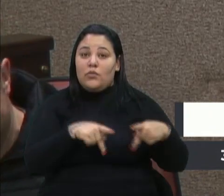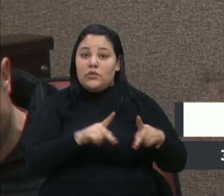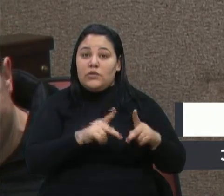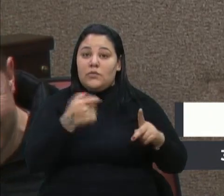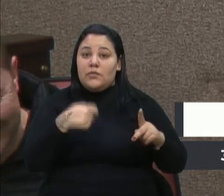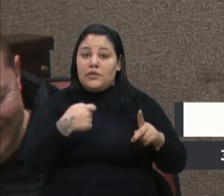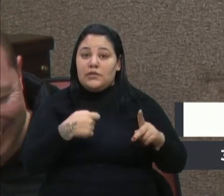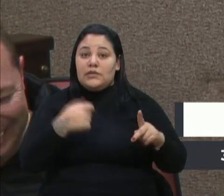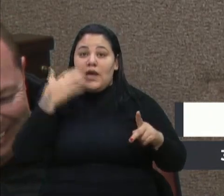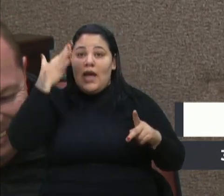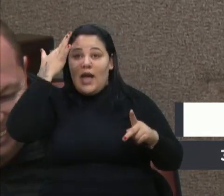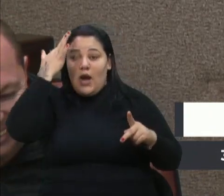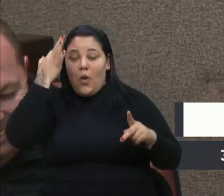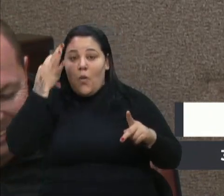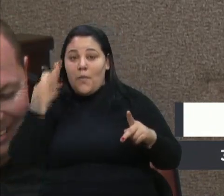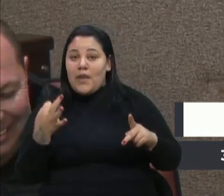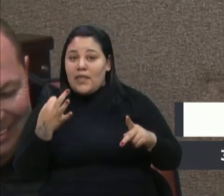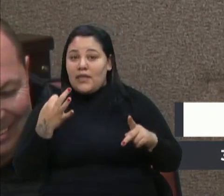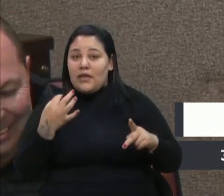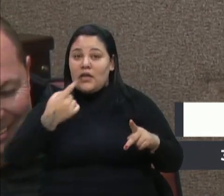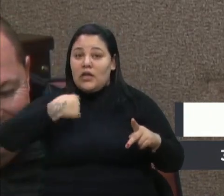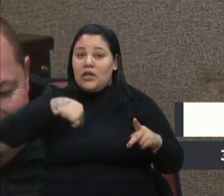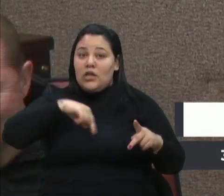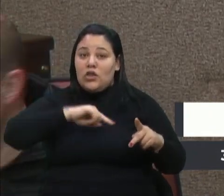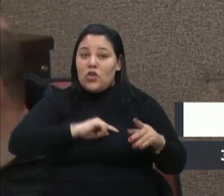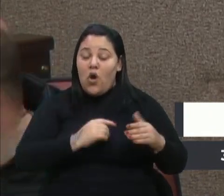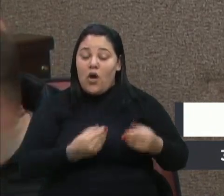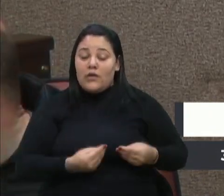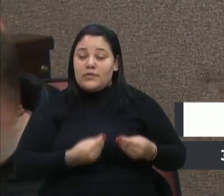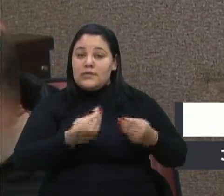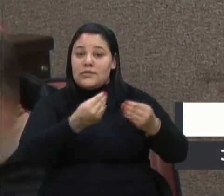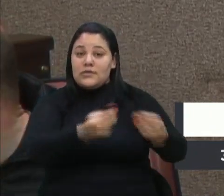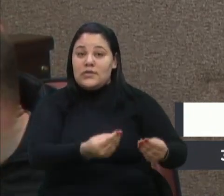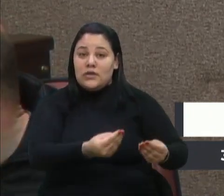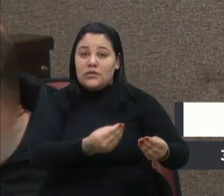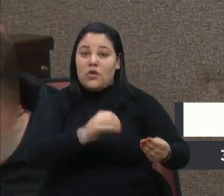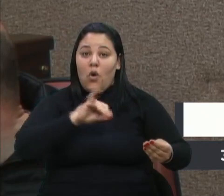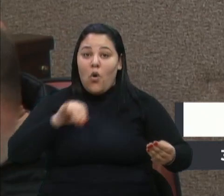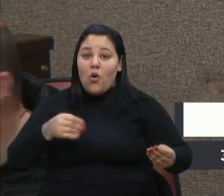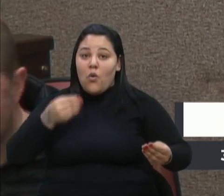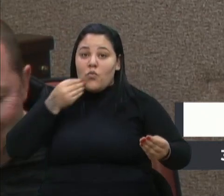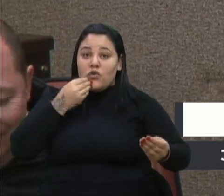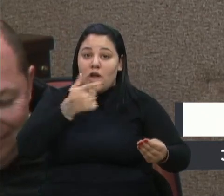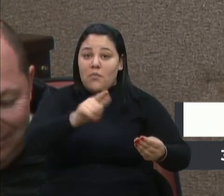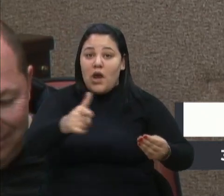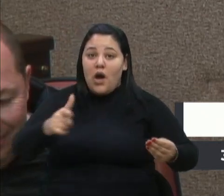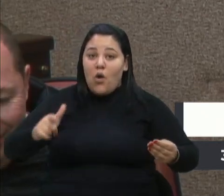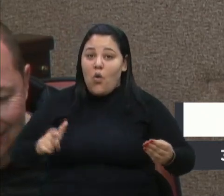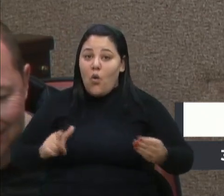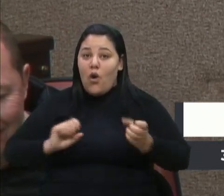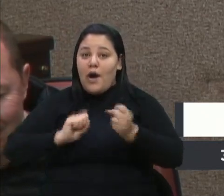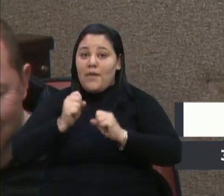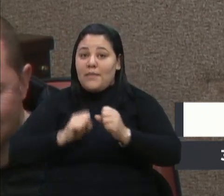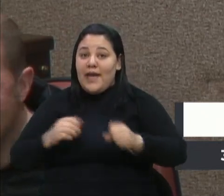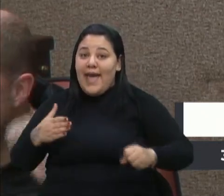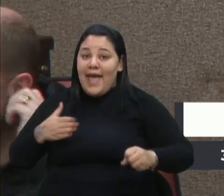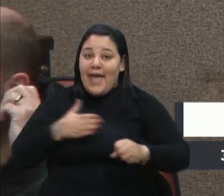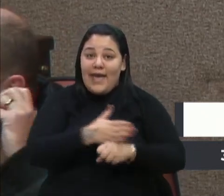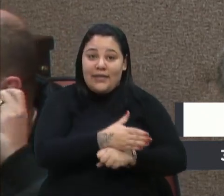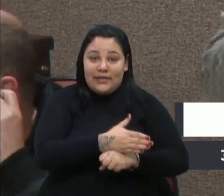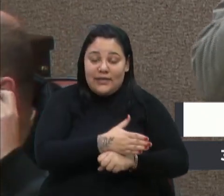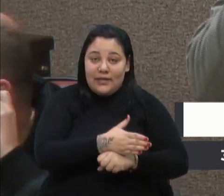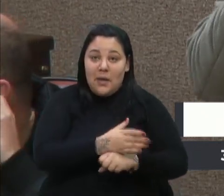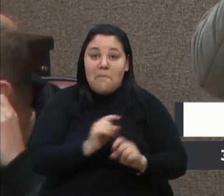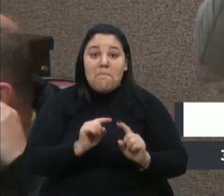nós estamos abrindo a possibilidade para que outras empresas se implantem. Não significa que elas vão vir.